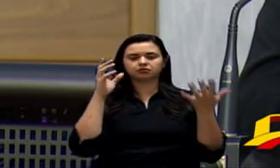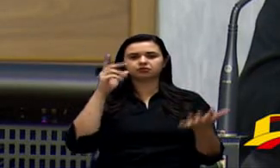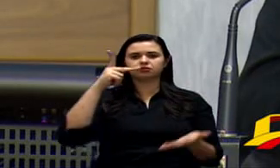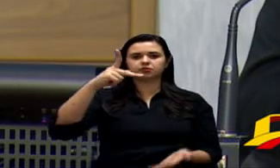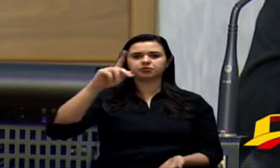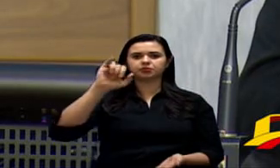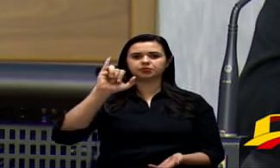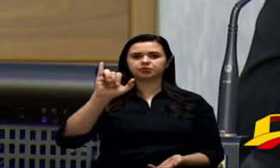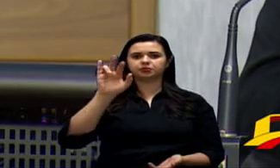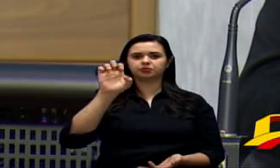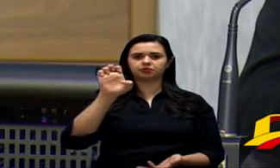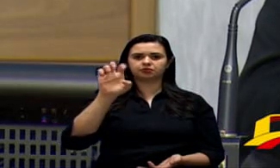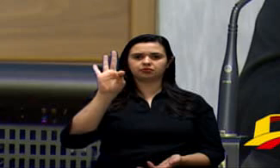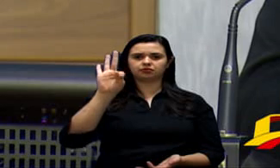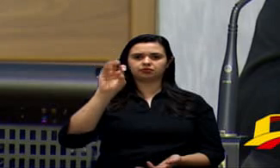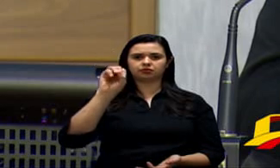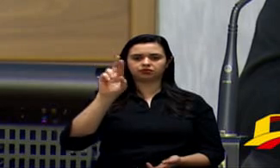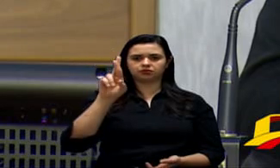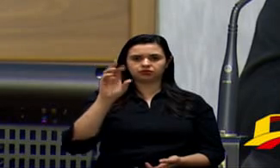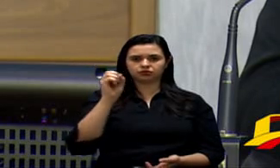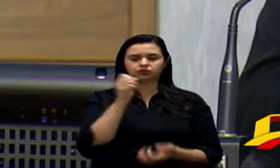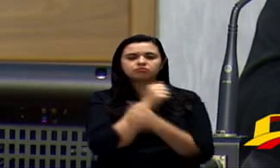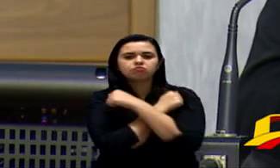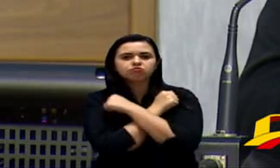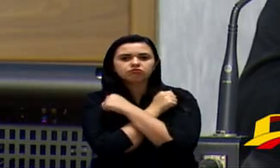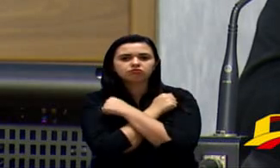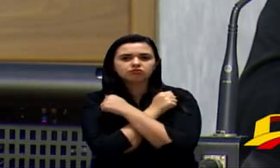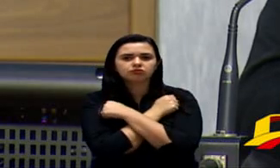nos acompanha. Quero mandar um grande abraço a ele.